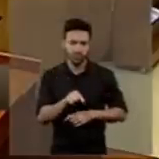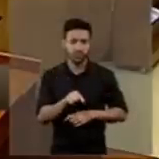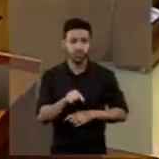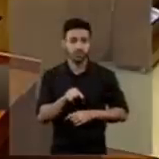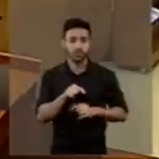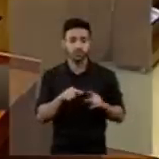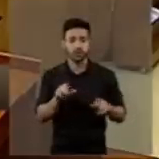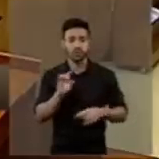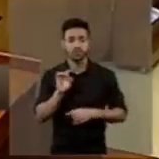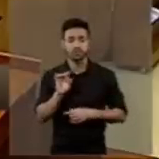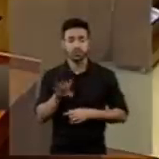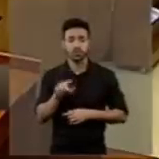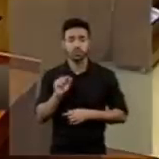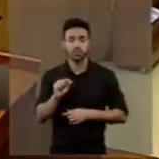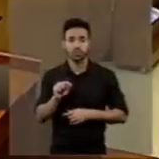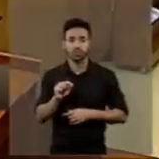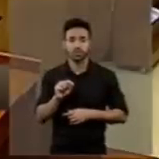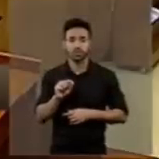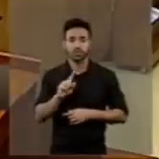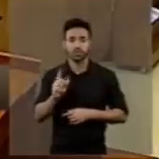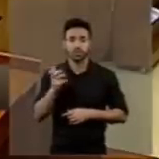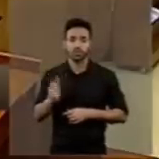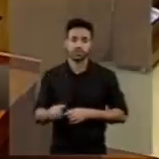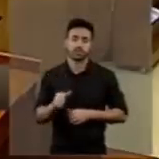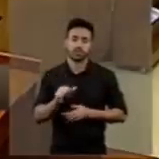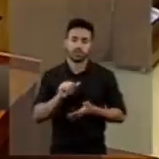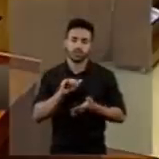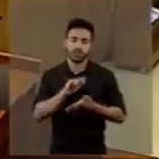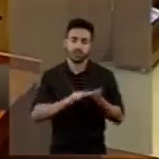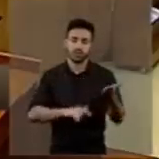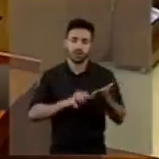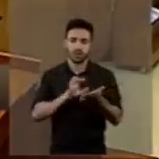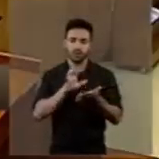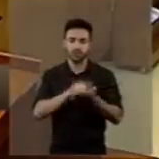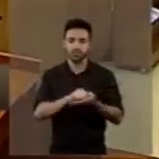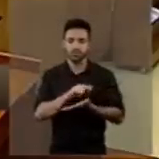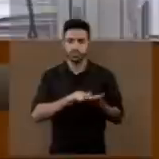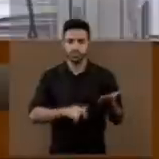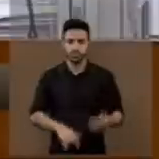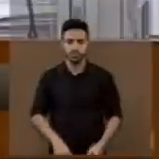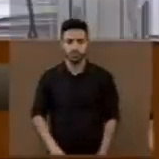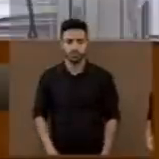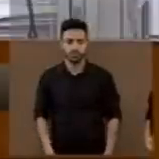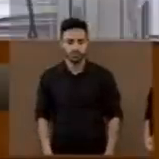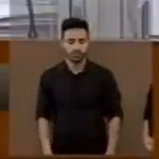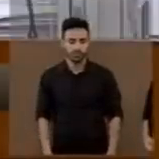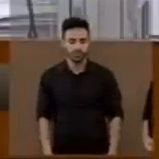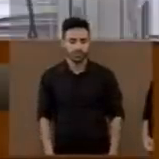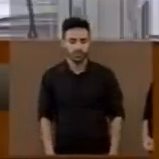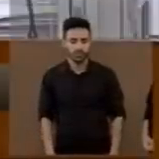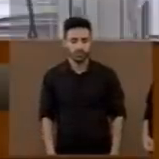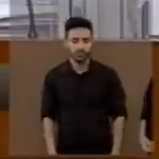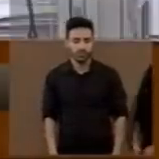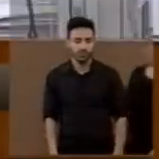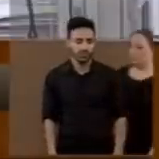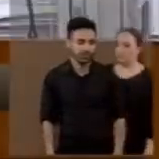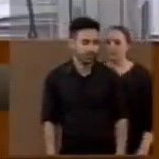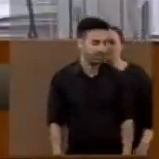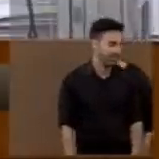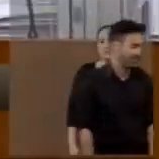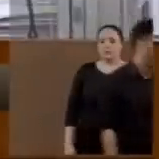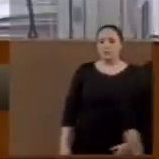o indeferimento em caso do de registro. Por isso, ministro Lewandowski, é que eu, ao fazer o voto,